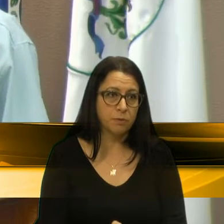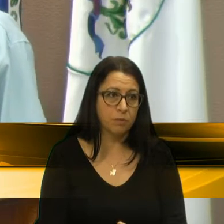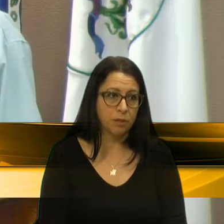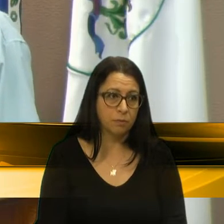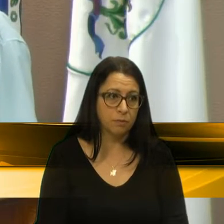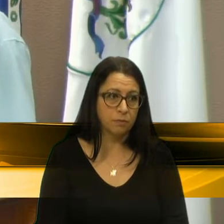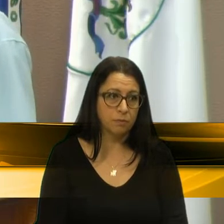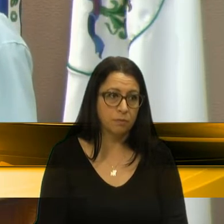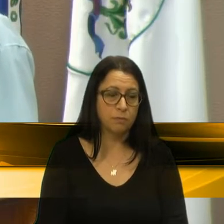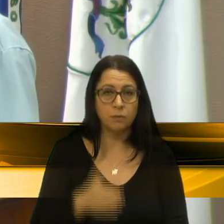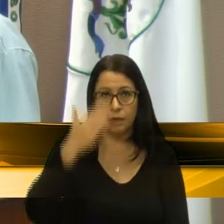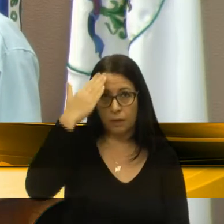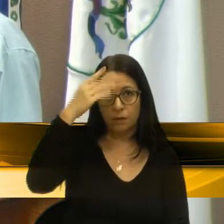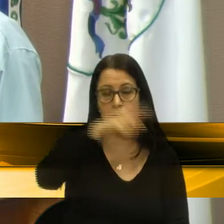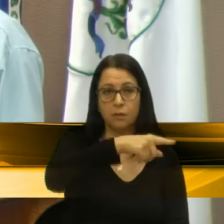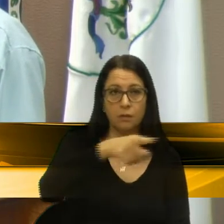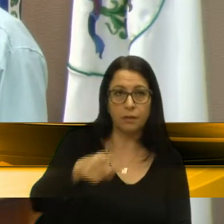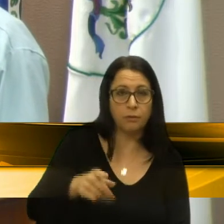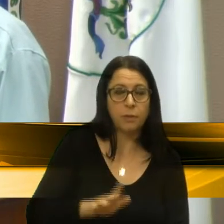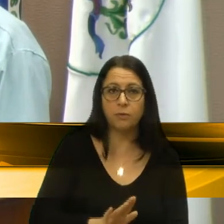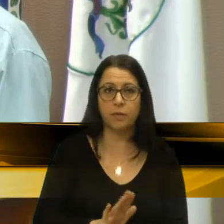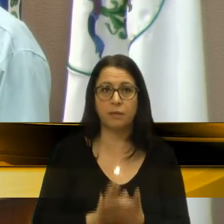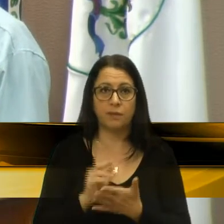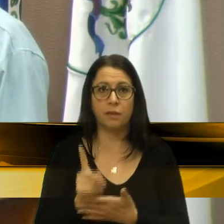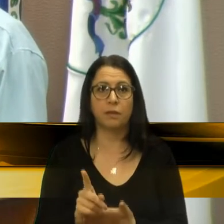obrigado o vereador